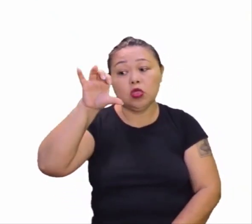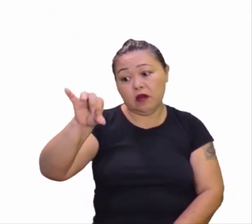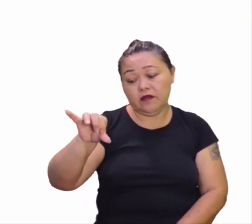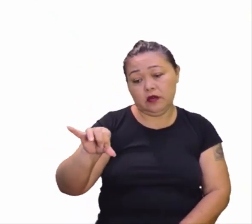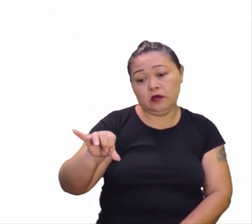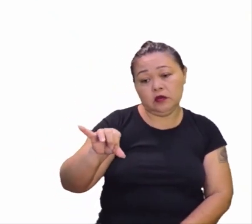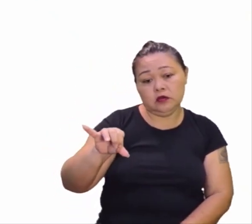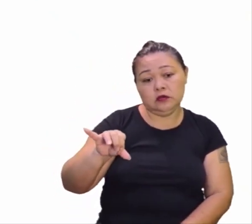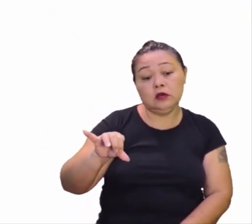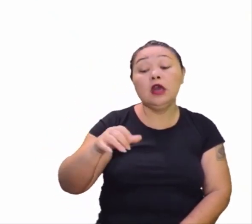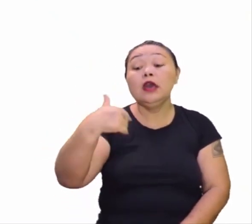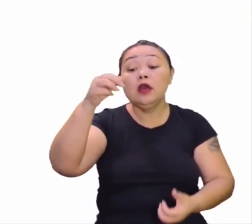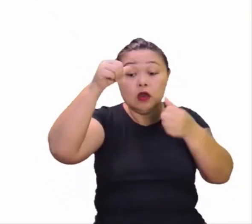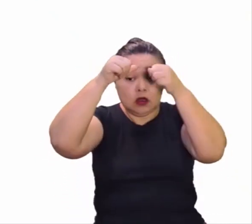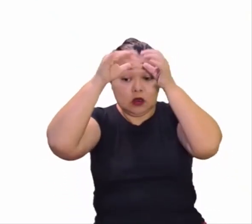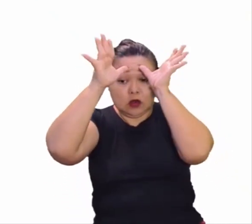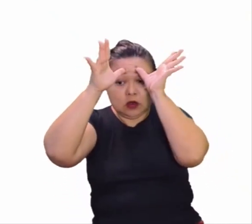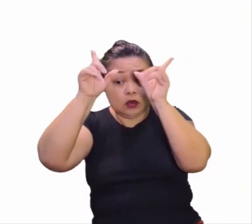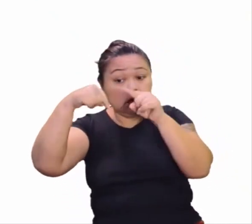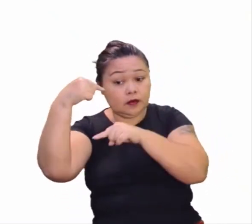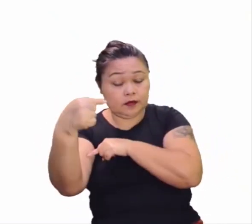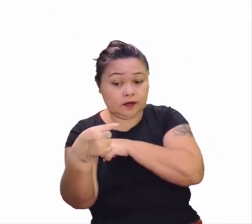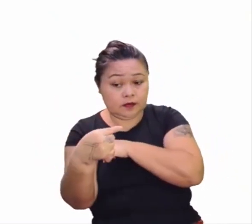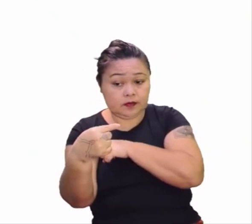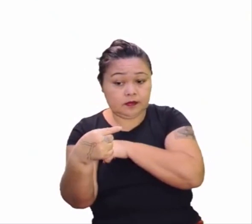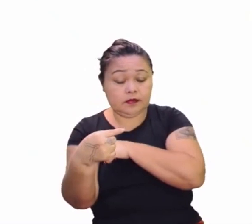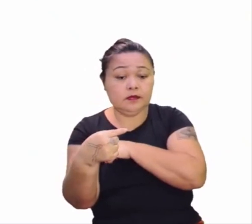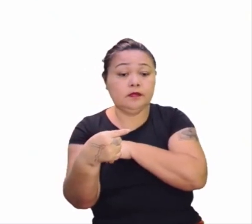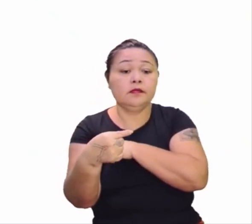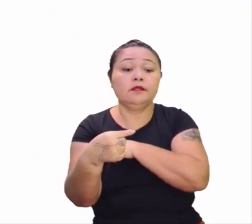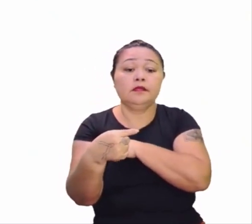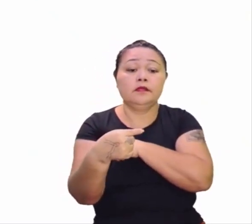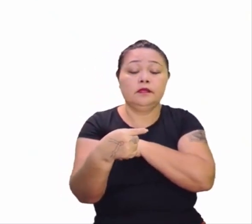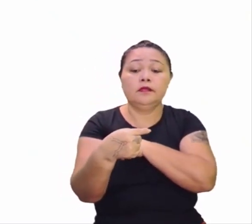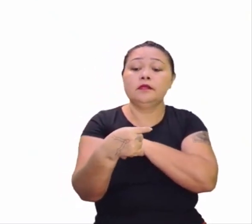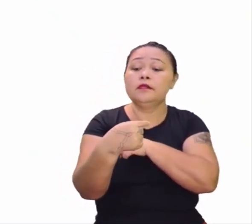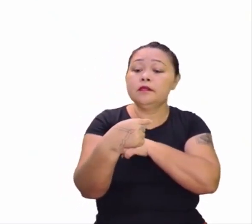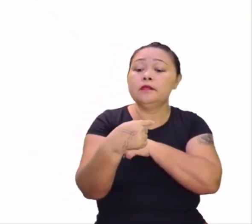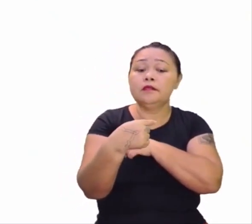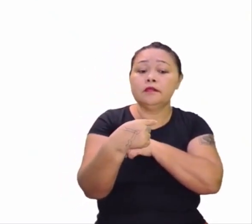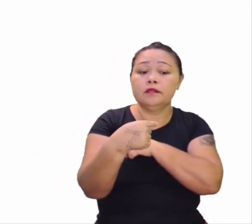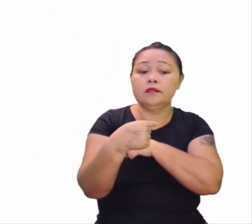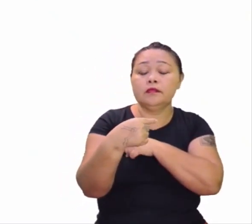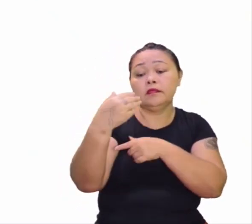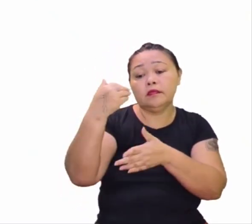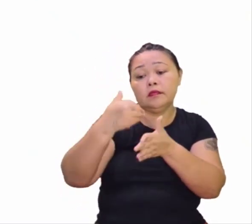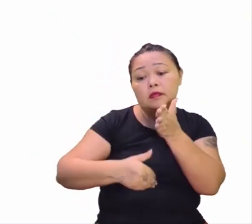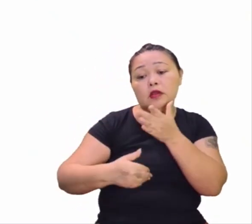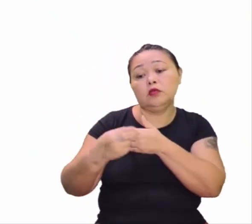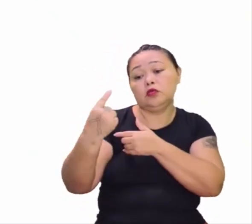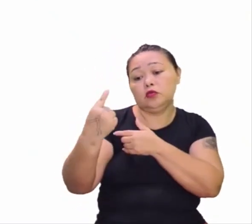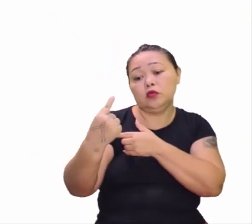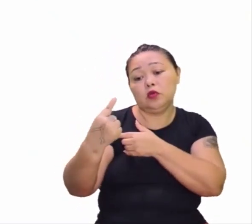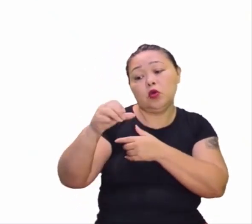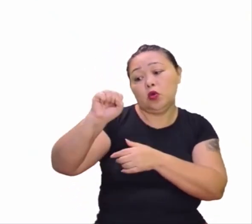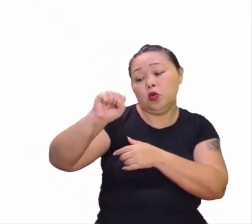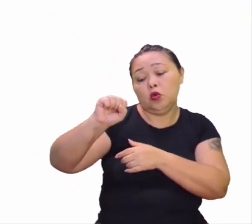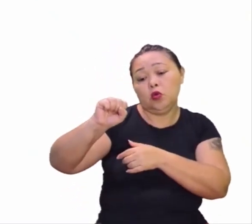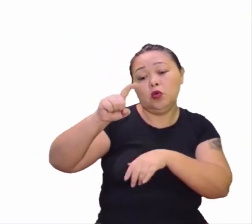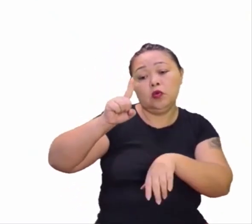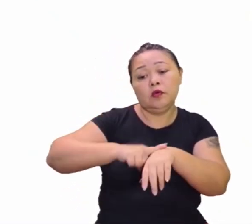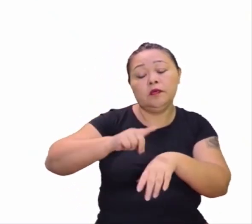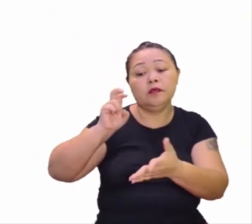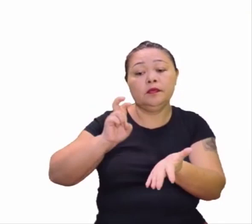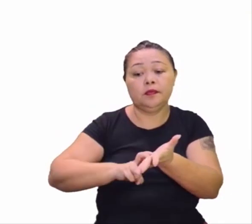9 horas. E o Acre, que está depois de Rondônia? Então, Rondônia, no Acre, aqui é menos 1 hora, 8